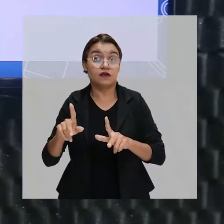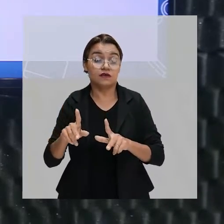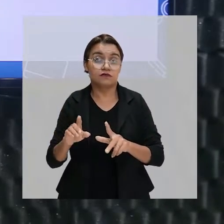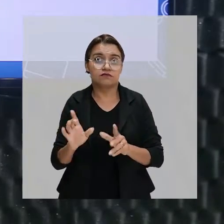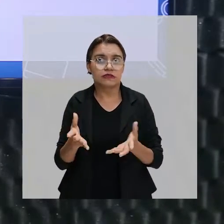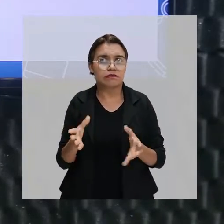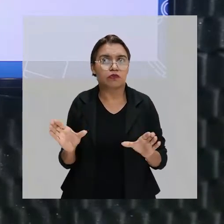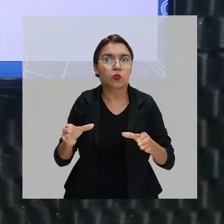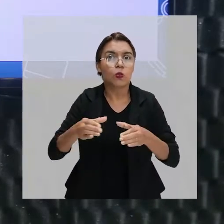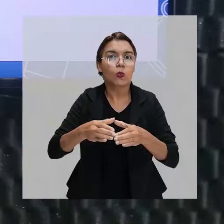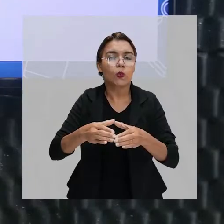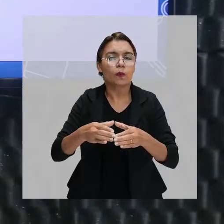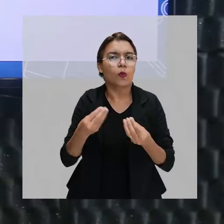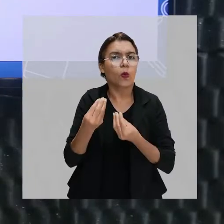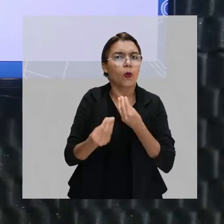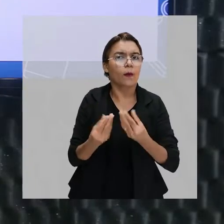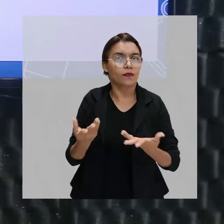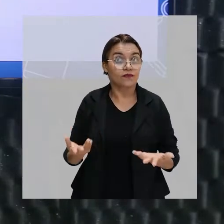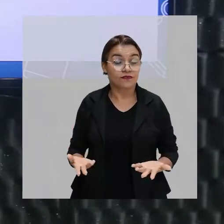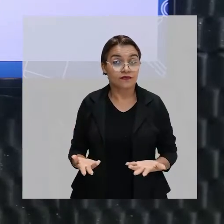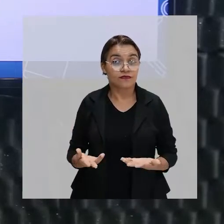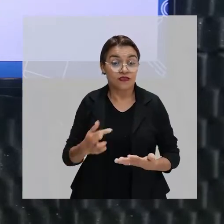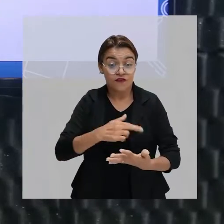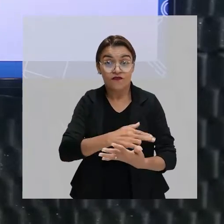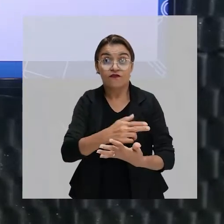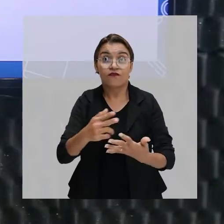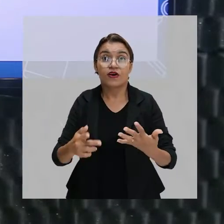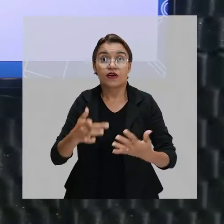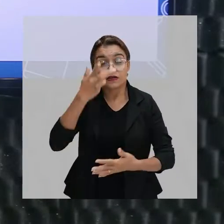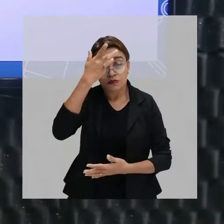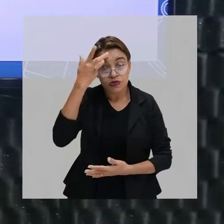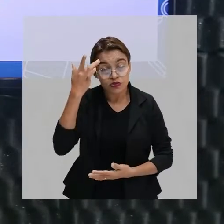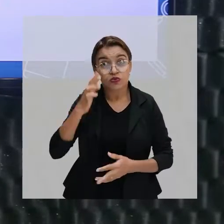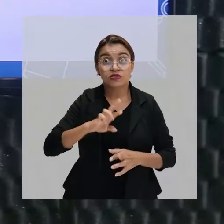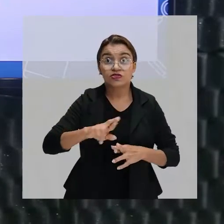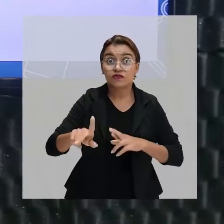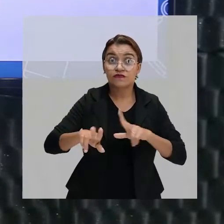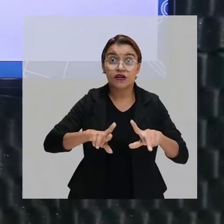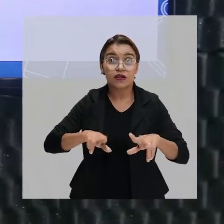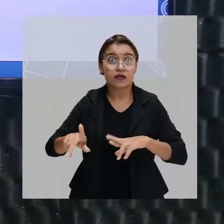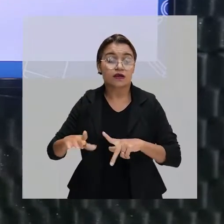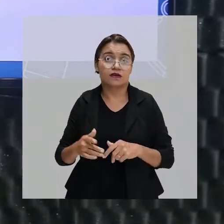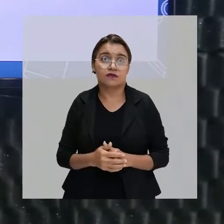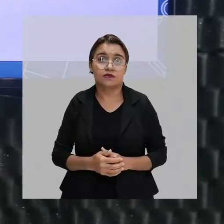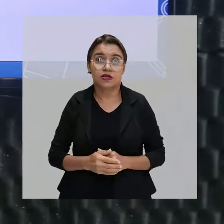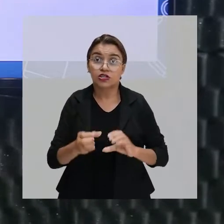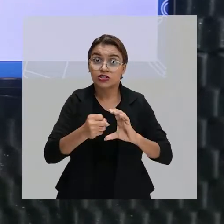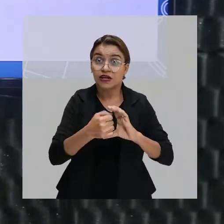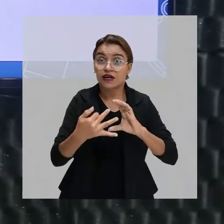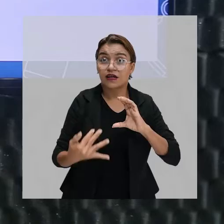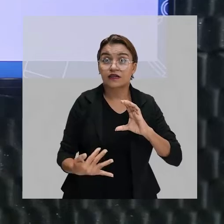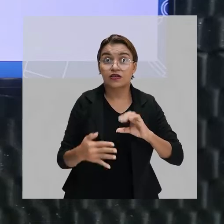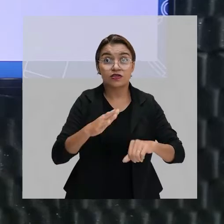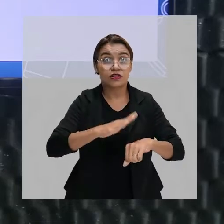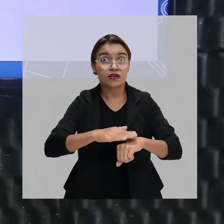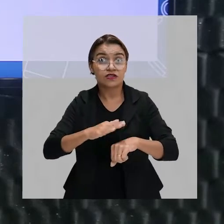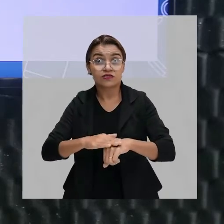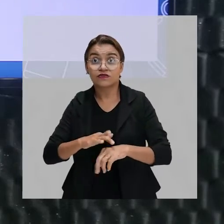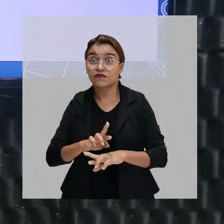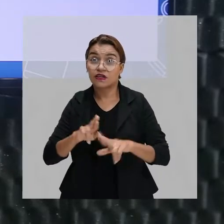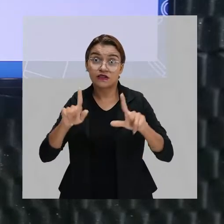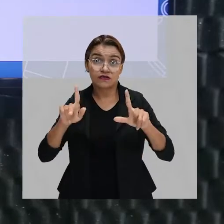um grupo inteiro porque são várias pessoas diferentes são várias pessoas com características diferente